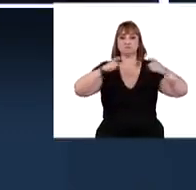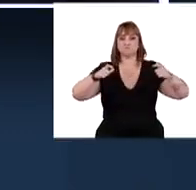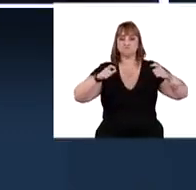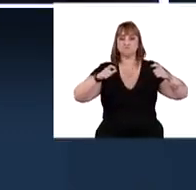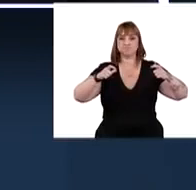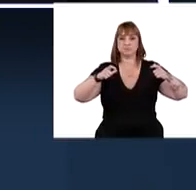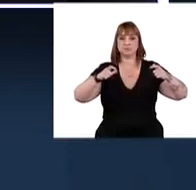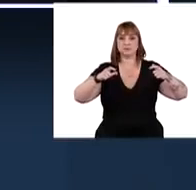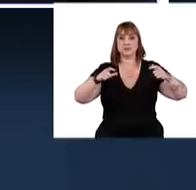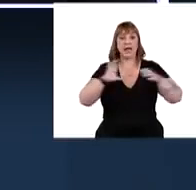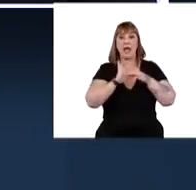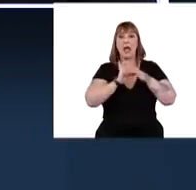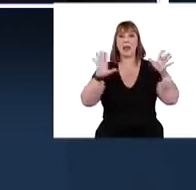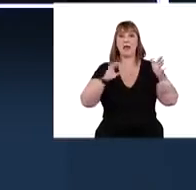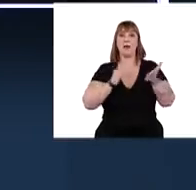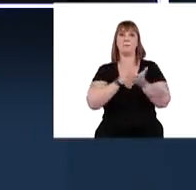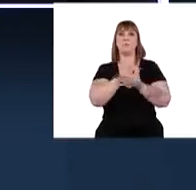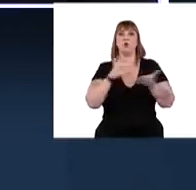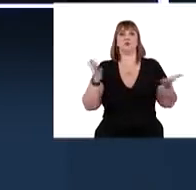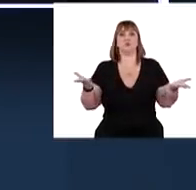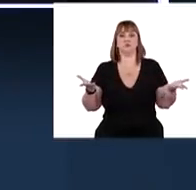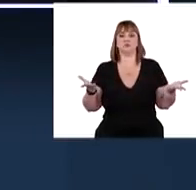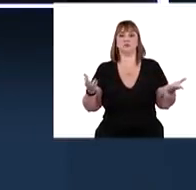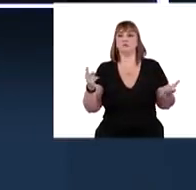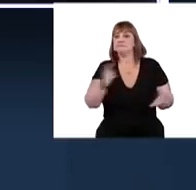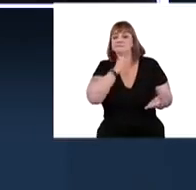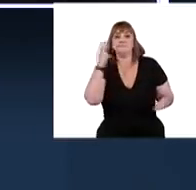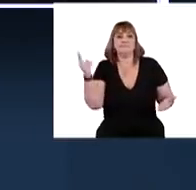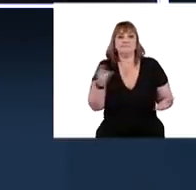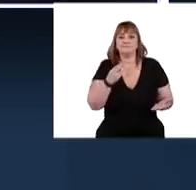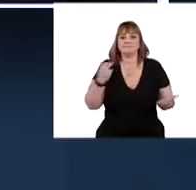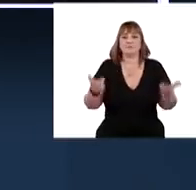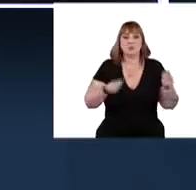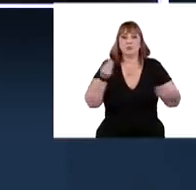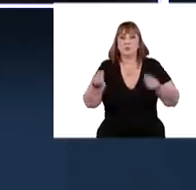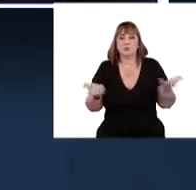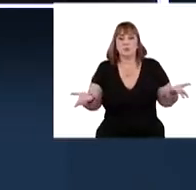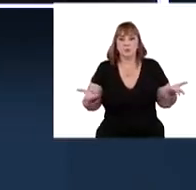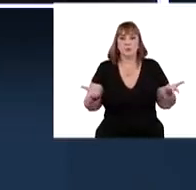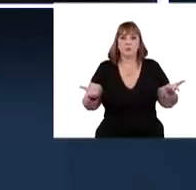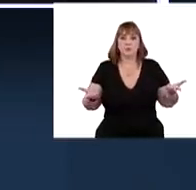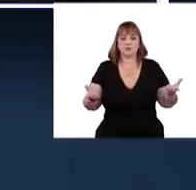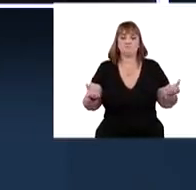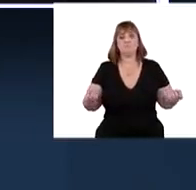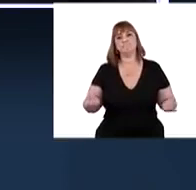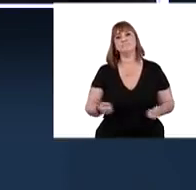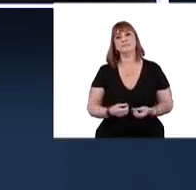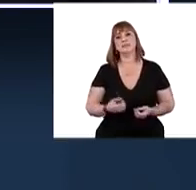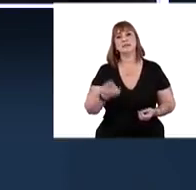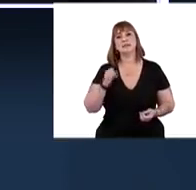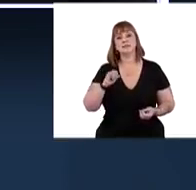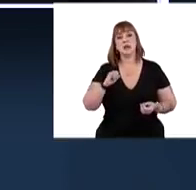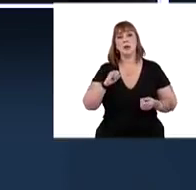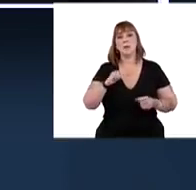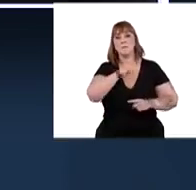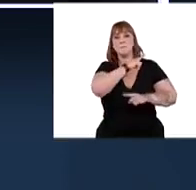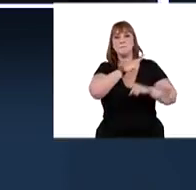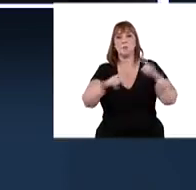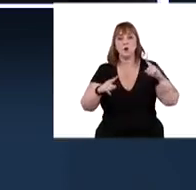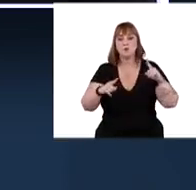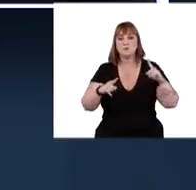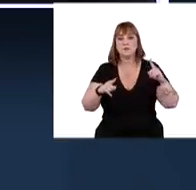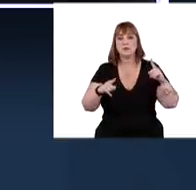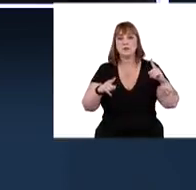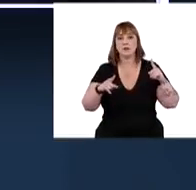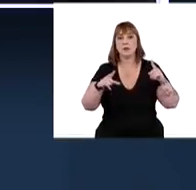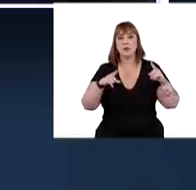elas são isentas de imposto, sabe? Então não tem como dizer que se proibir, sabe,